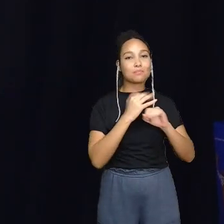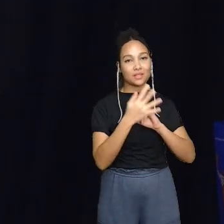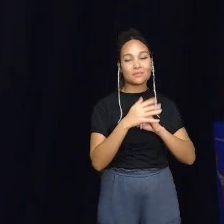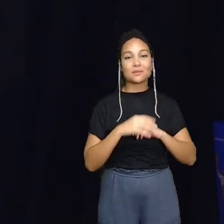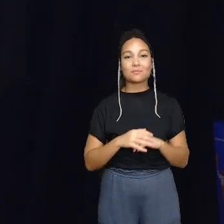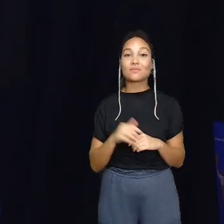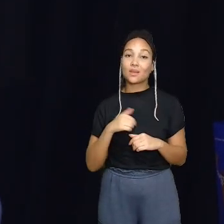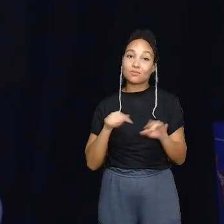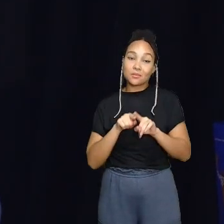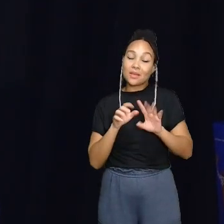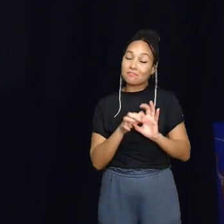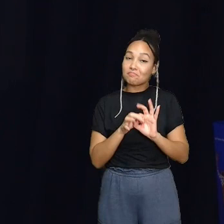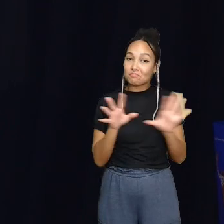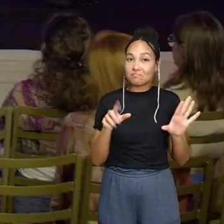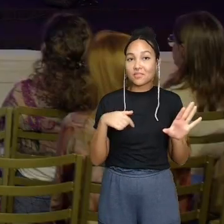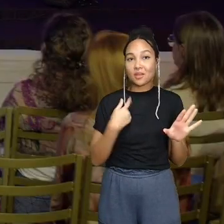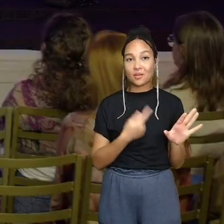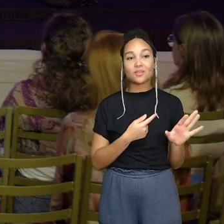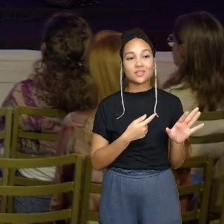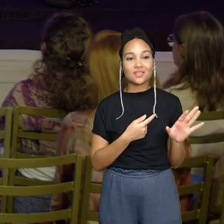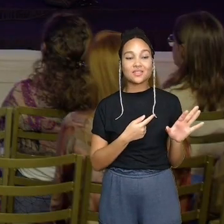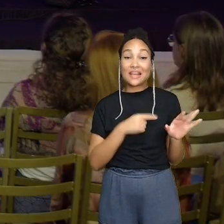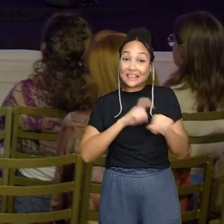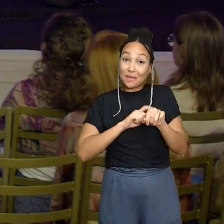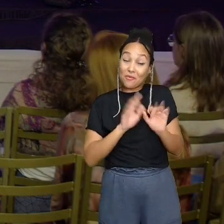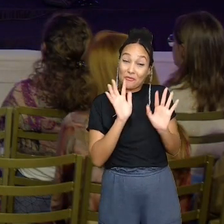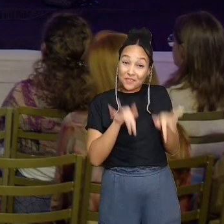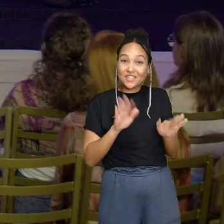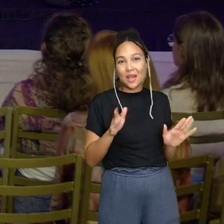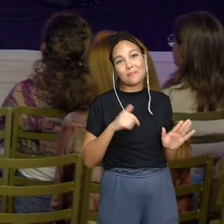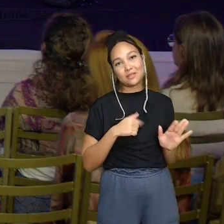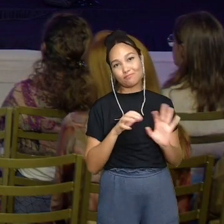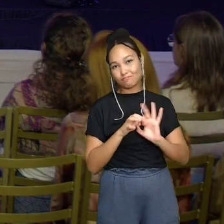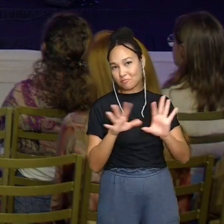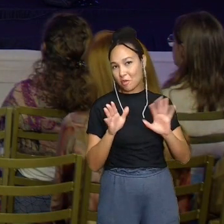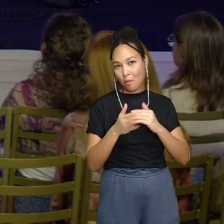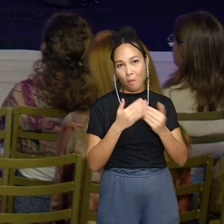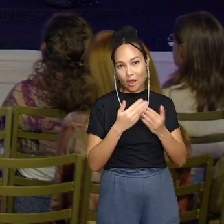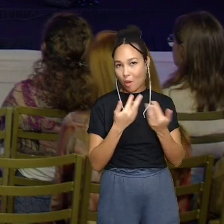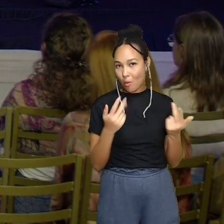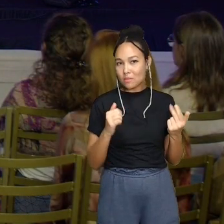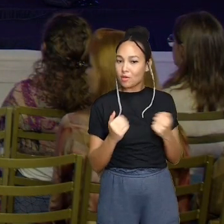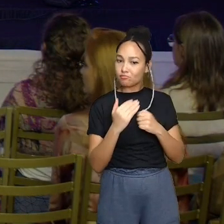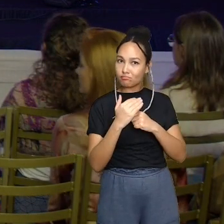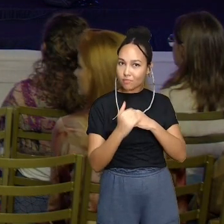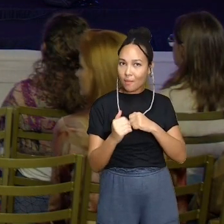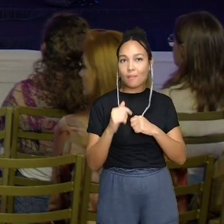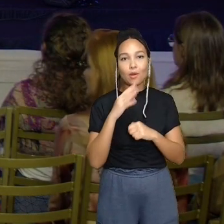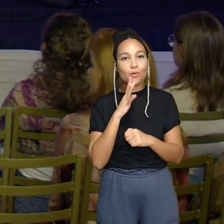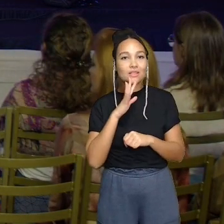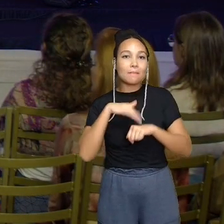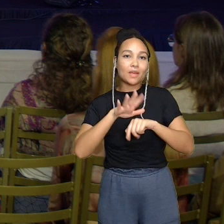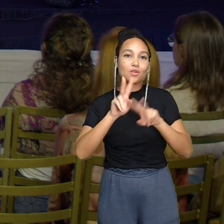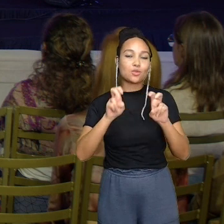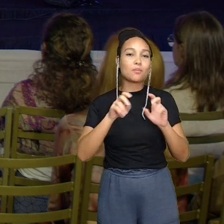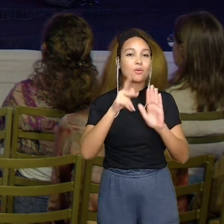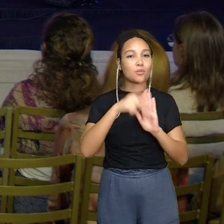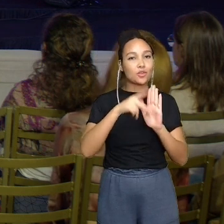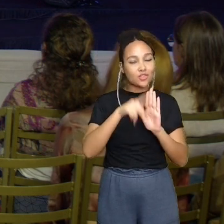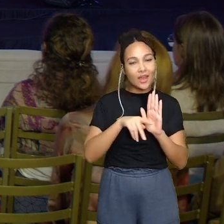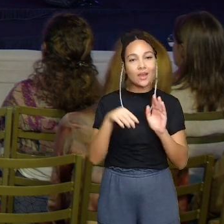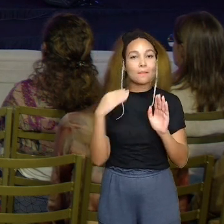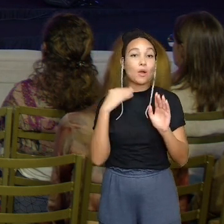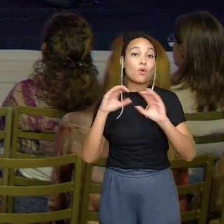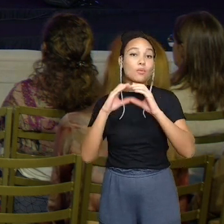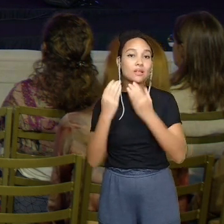estou à disposição, nosso tempo está aqui se esgotando, mas eu estou à disposição para trocar, caso alguém queira conhecer um pouquinho mais sobre os bancos comunitários, sobre